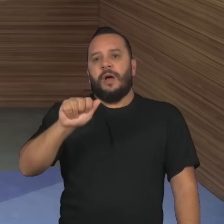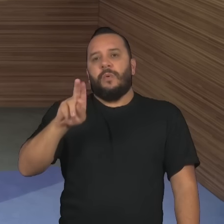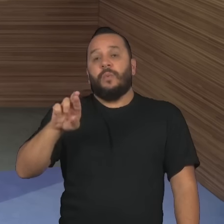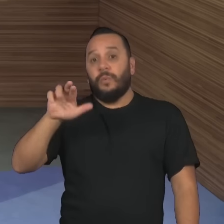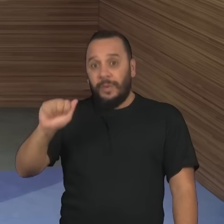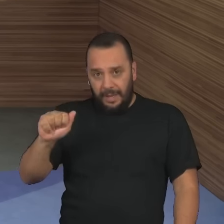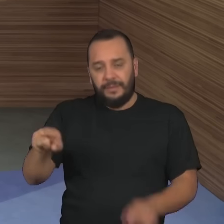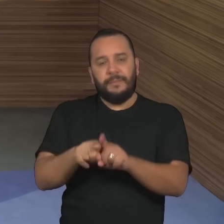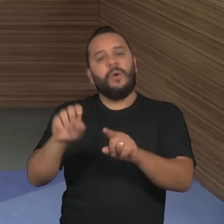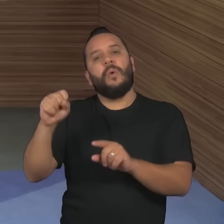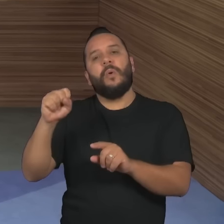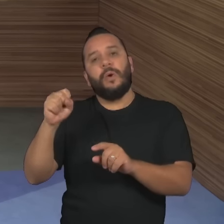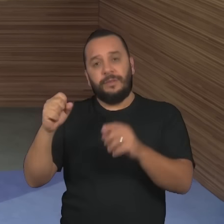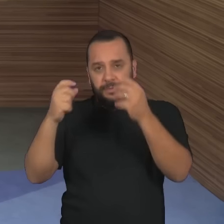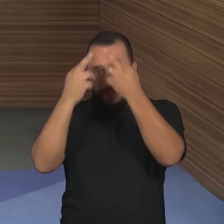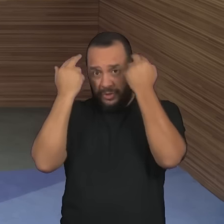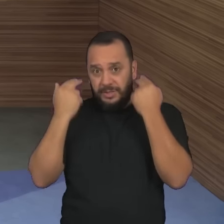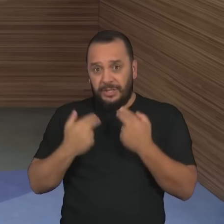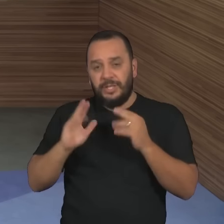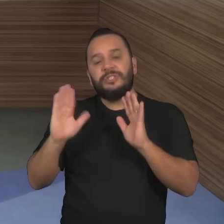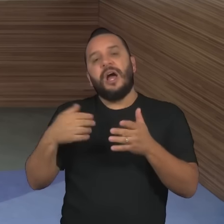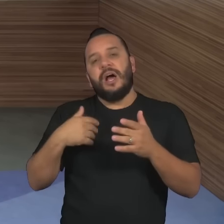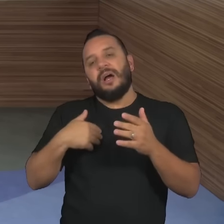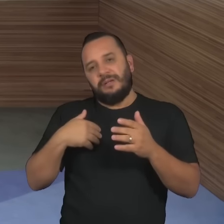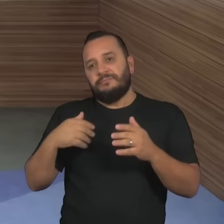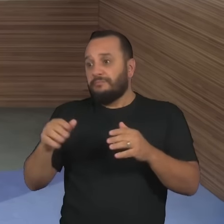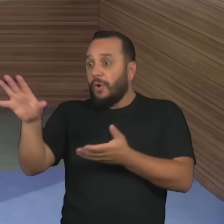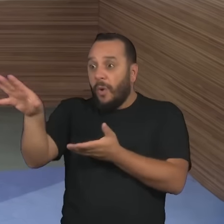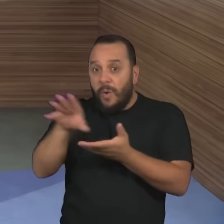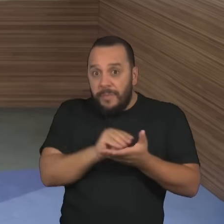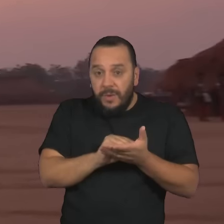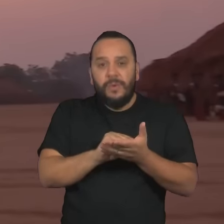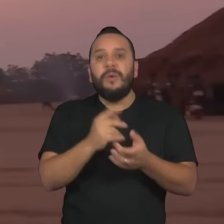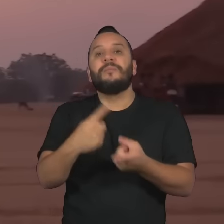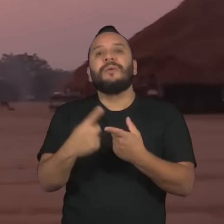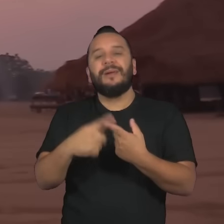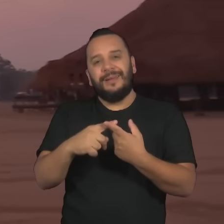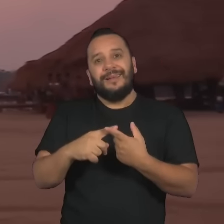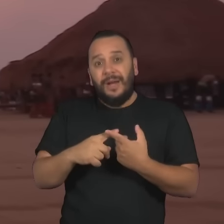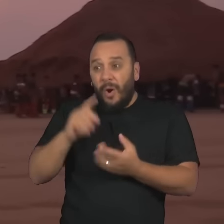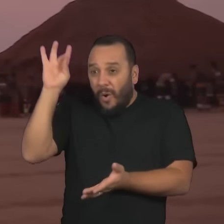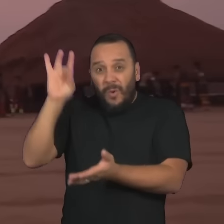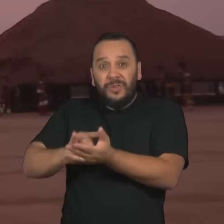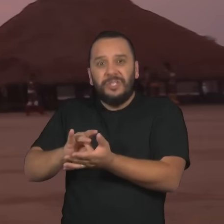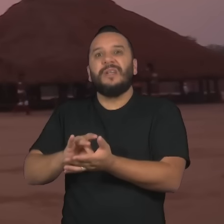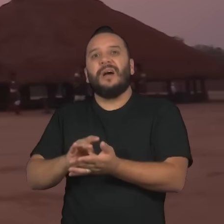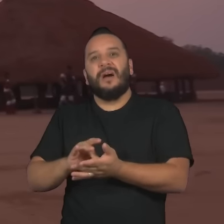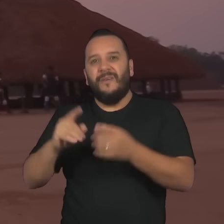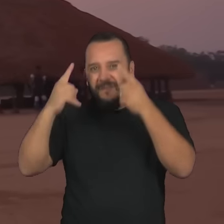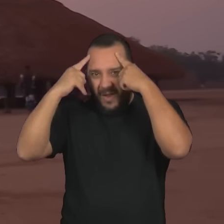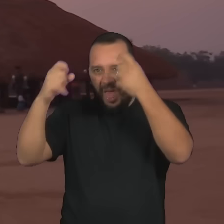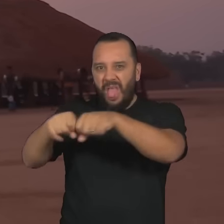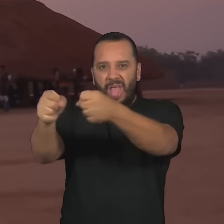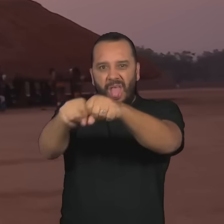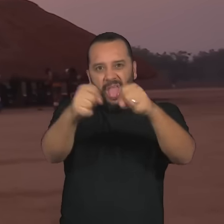presente substitui a gruta original, atacada por vândalos.